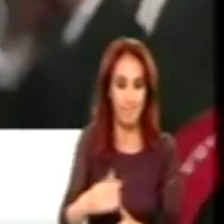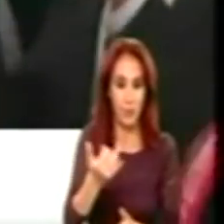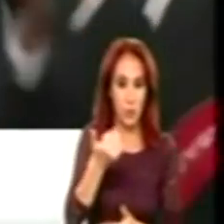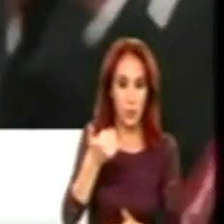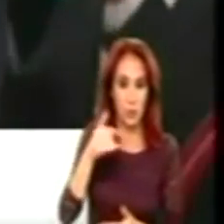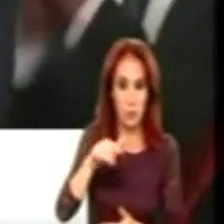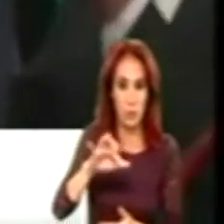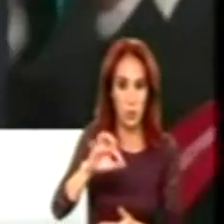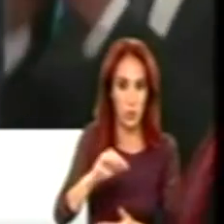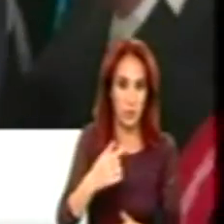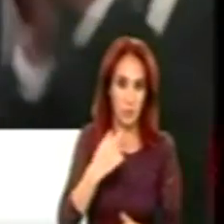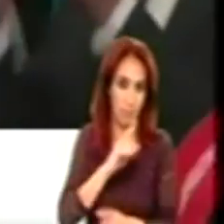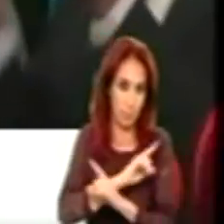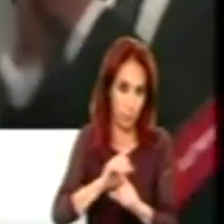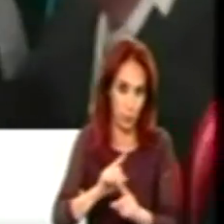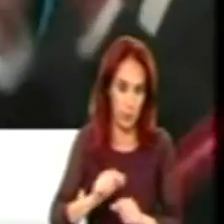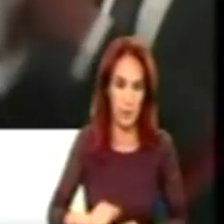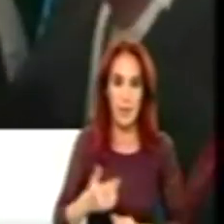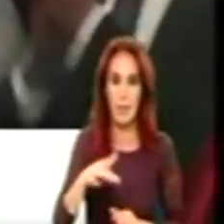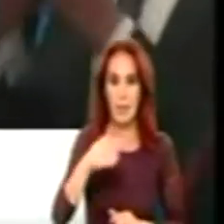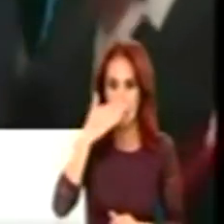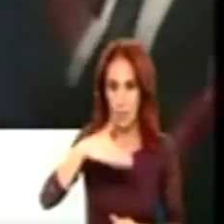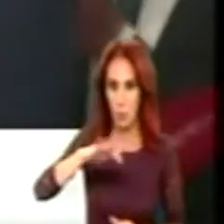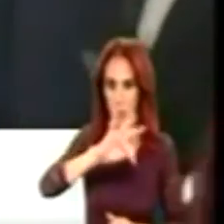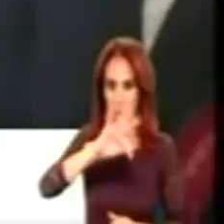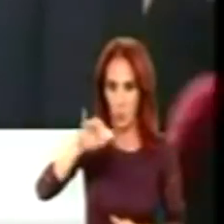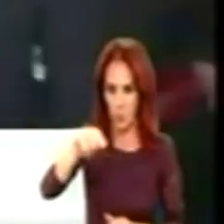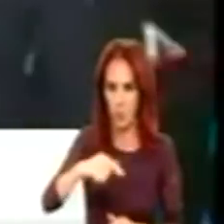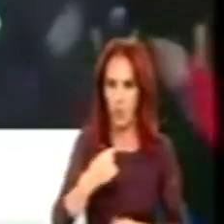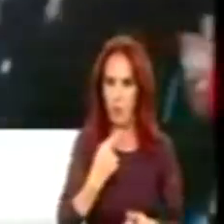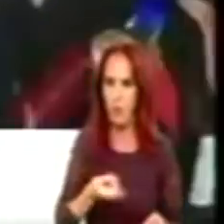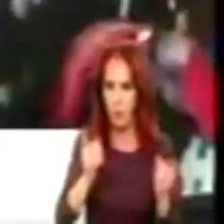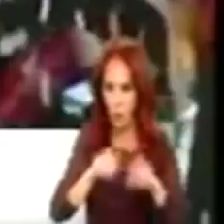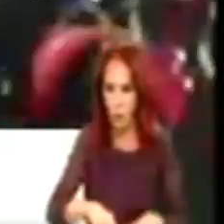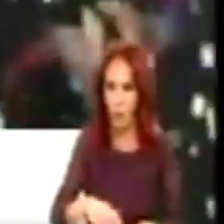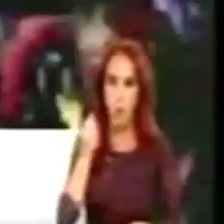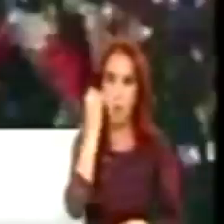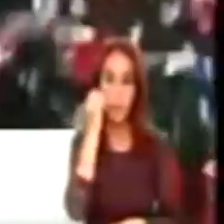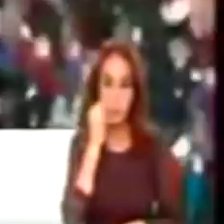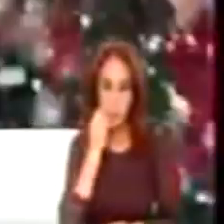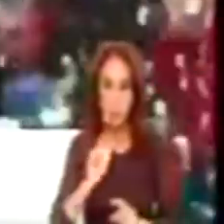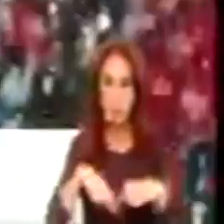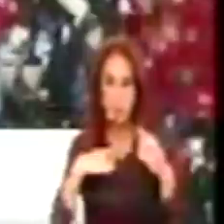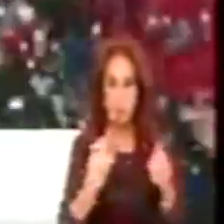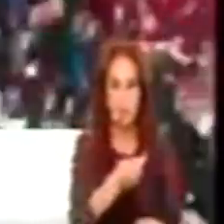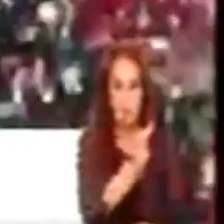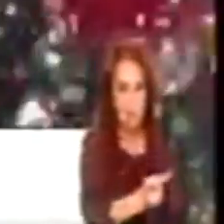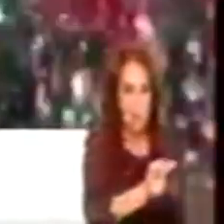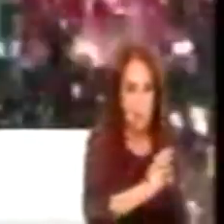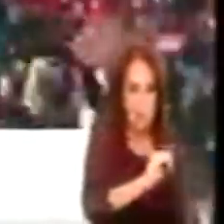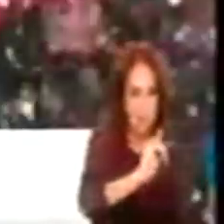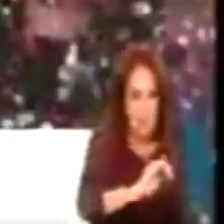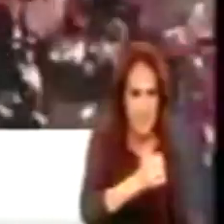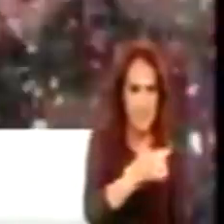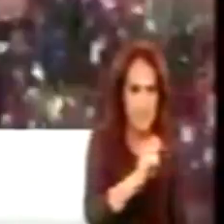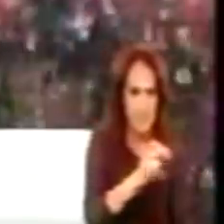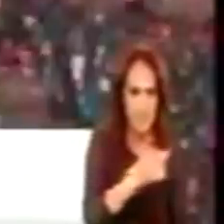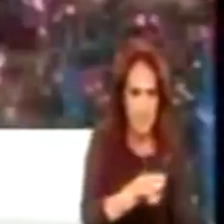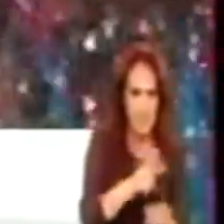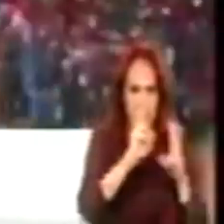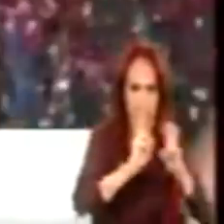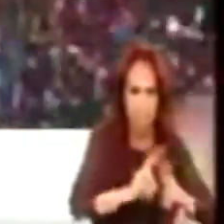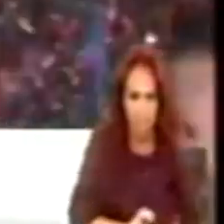acabaram dessa mesma forma. Portanto, agora, nos dias que correm, no século XXI, recorrer-se ao